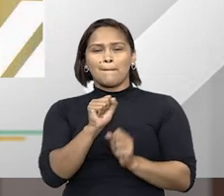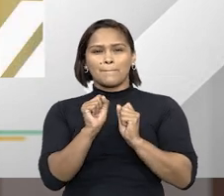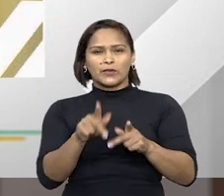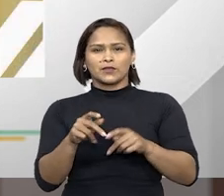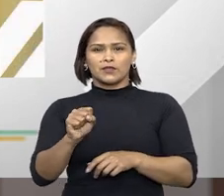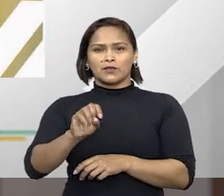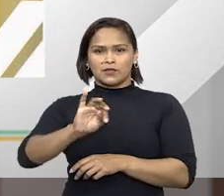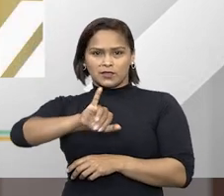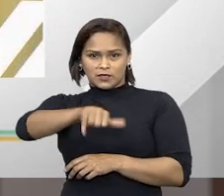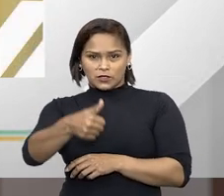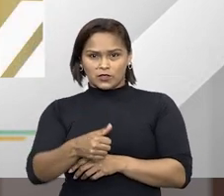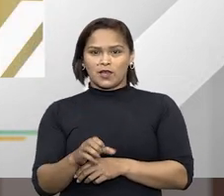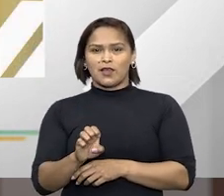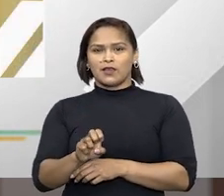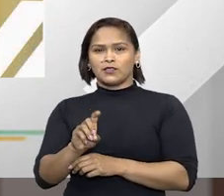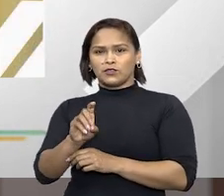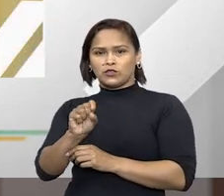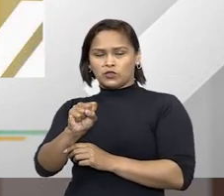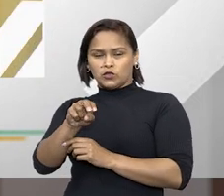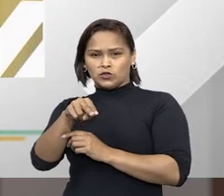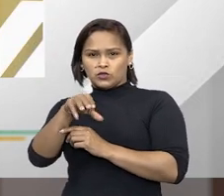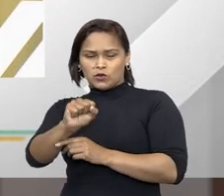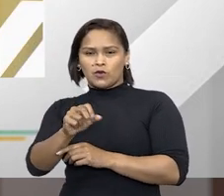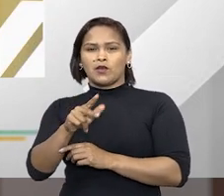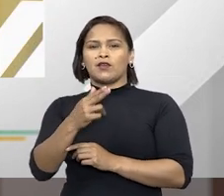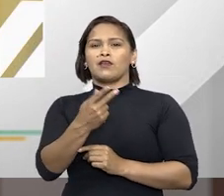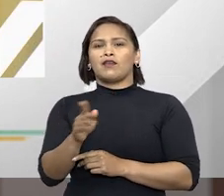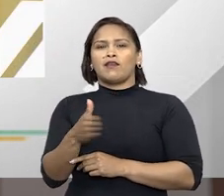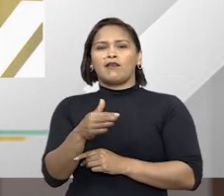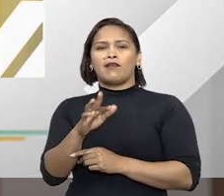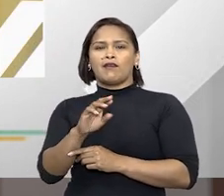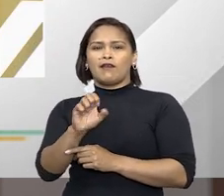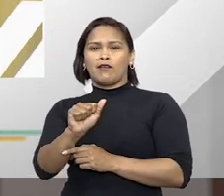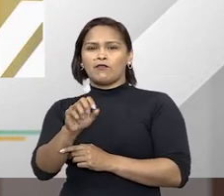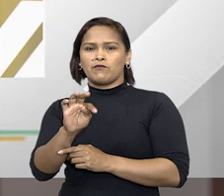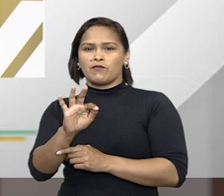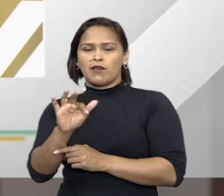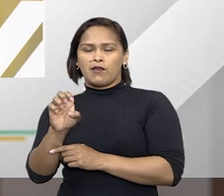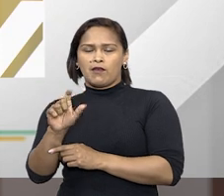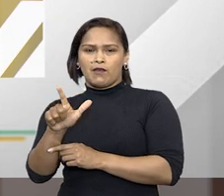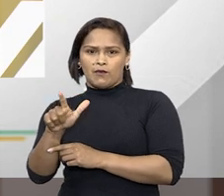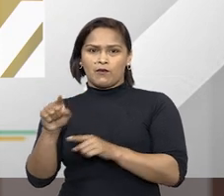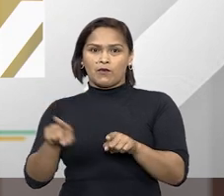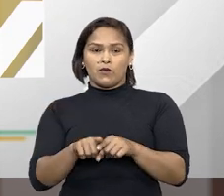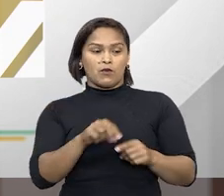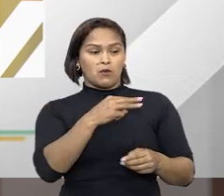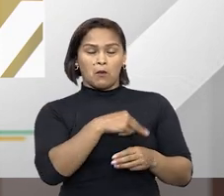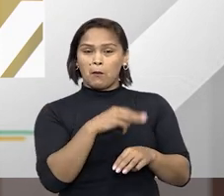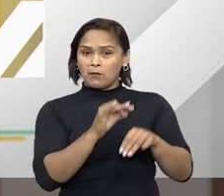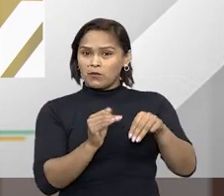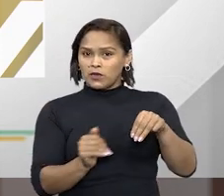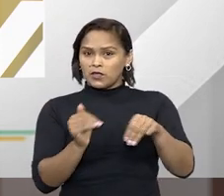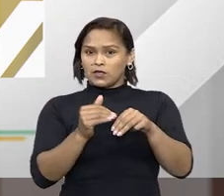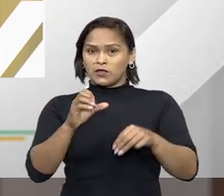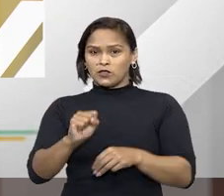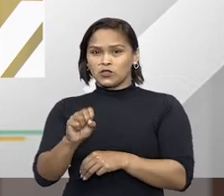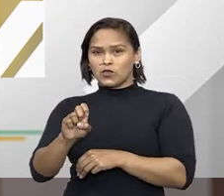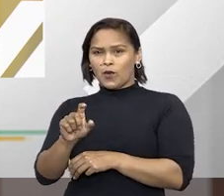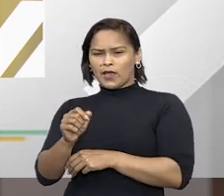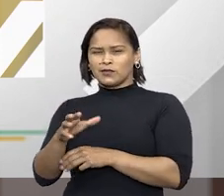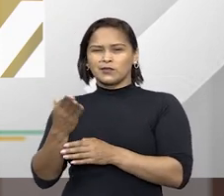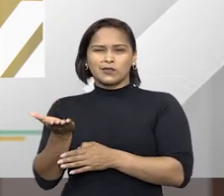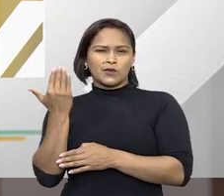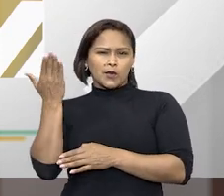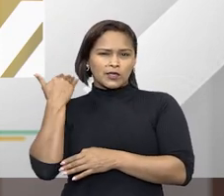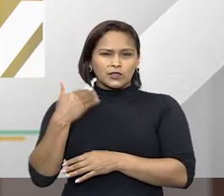ministros aposentados do STJ, Edson Vidigal e Rafael de Barros Monteiro. O ministro Edson Vidigal